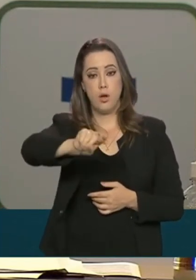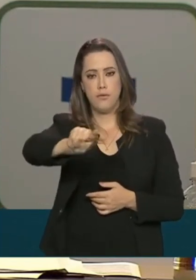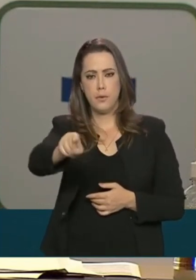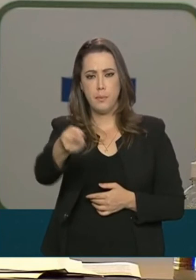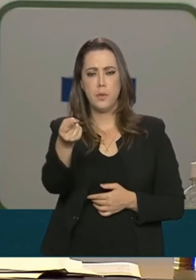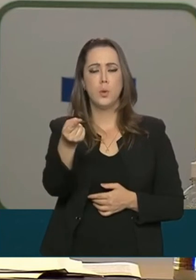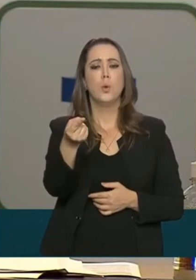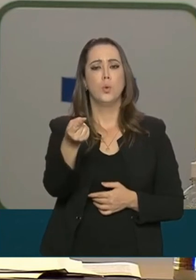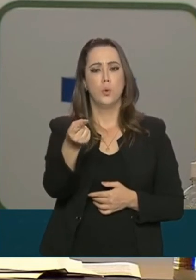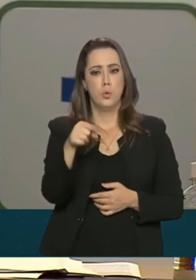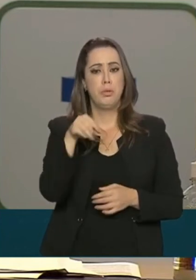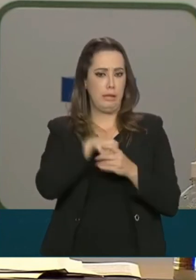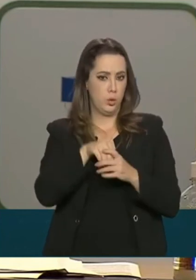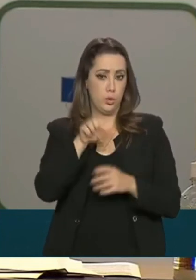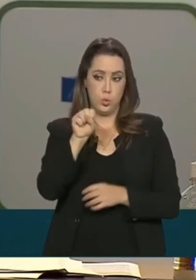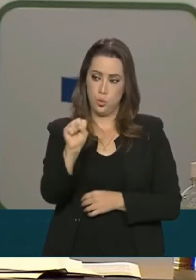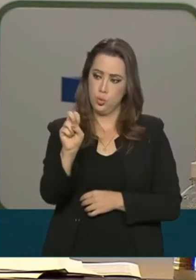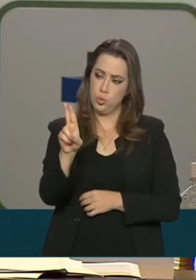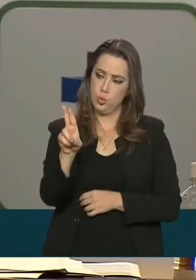1.179.116 feitos no serviço público,